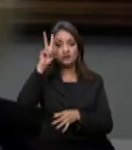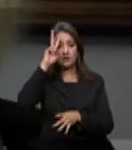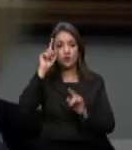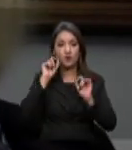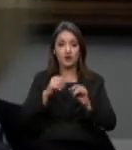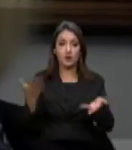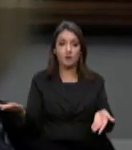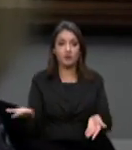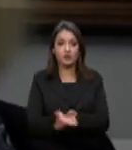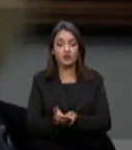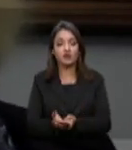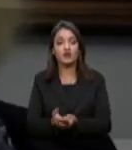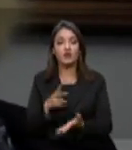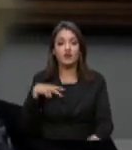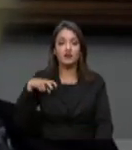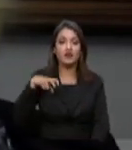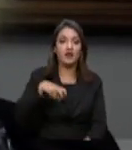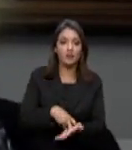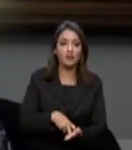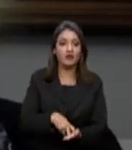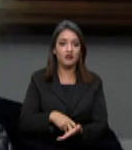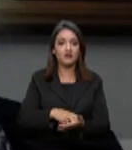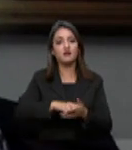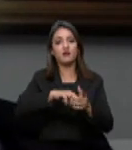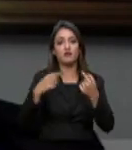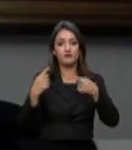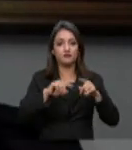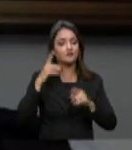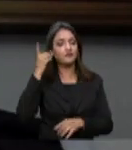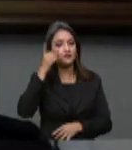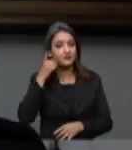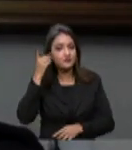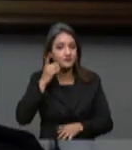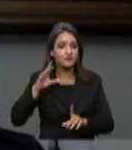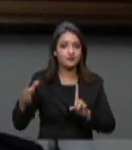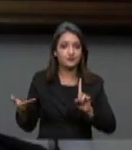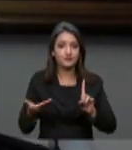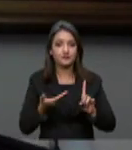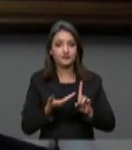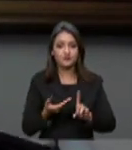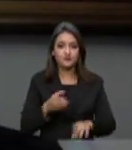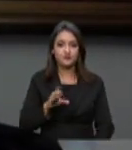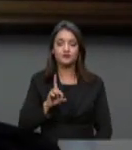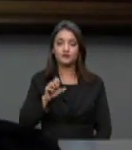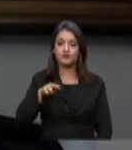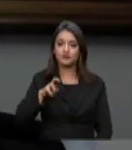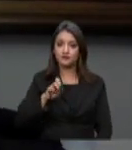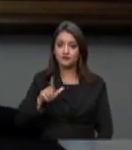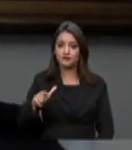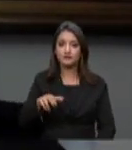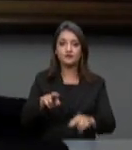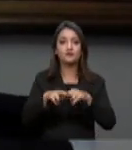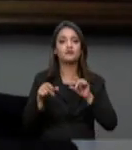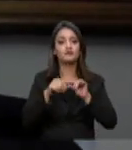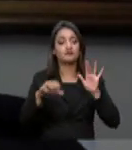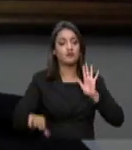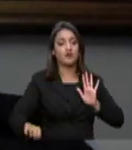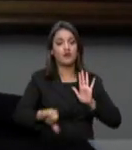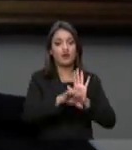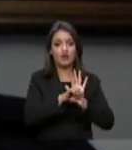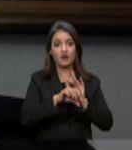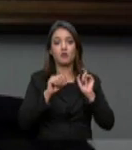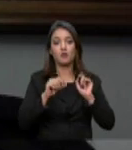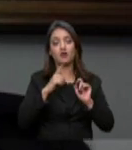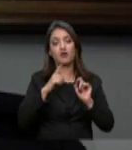espécie de uma ação penal pública movida contra o deputado federal Daniela Silveira pela suposta prática dos crimes